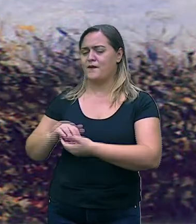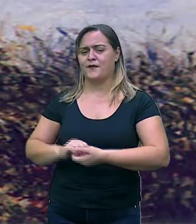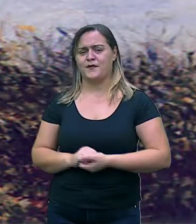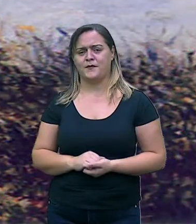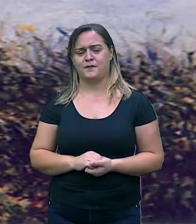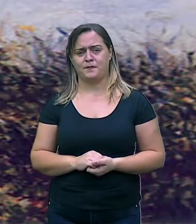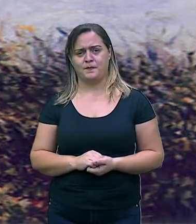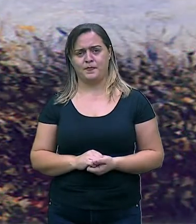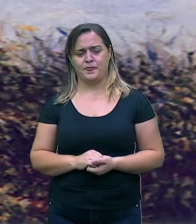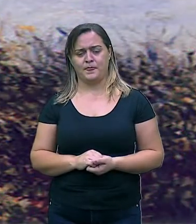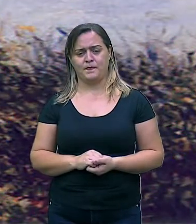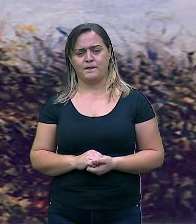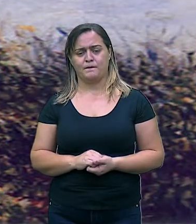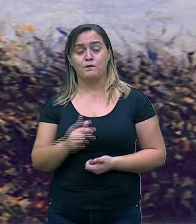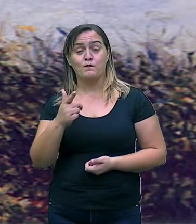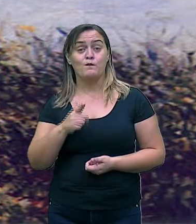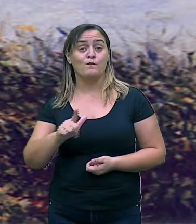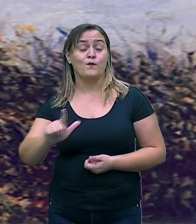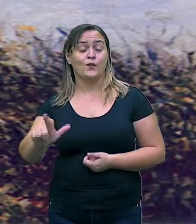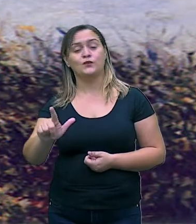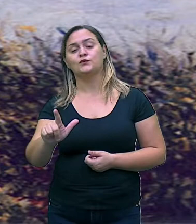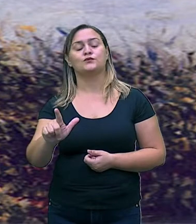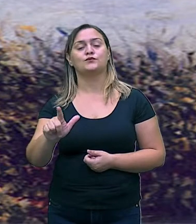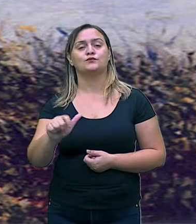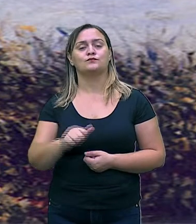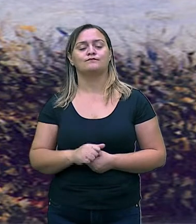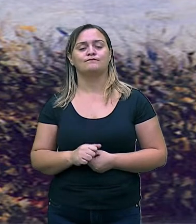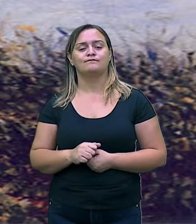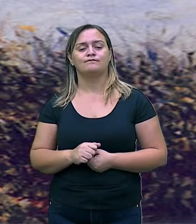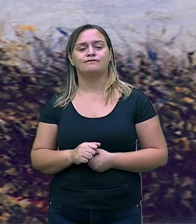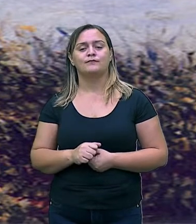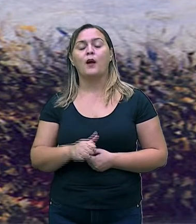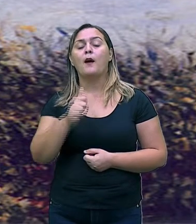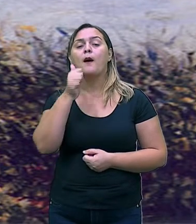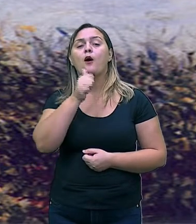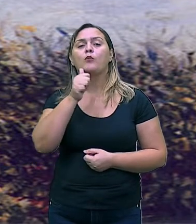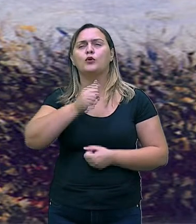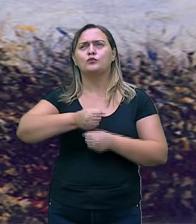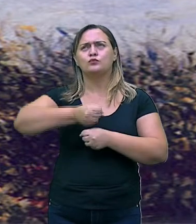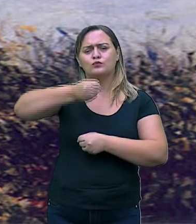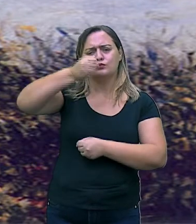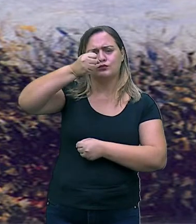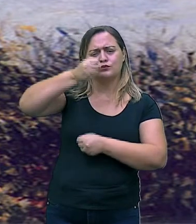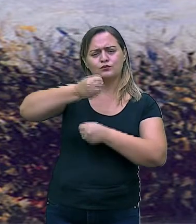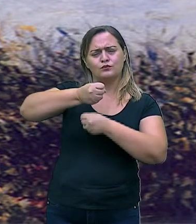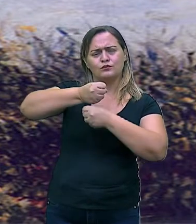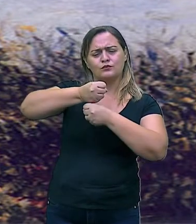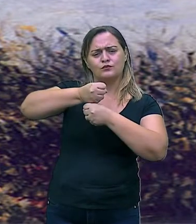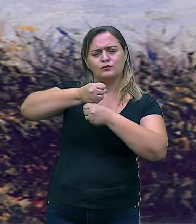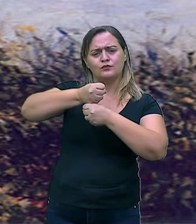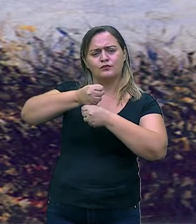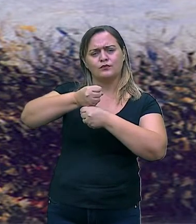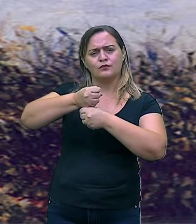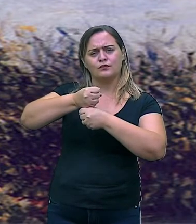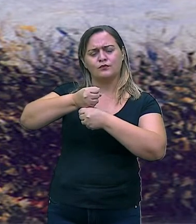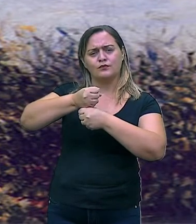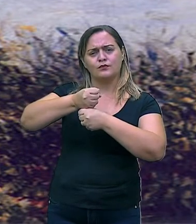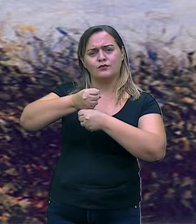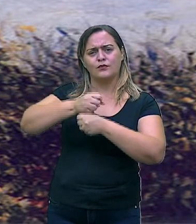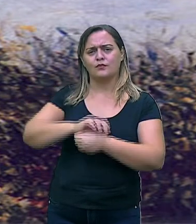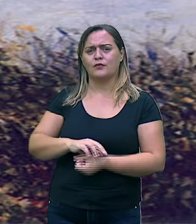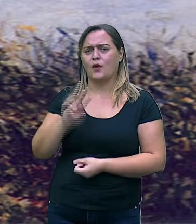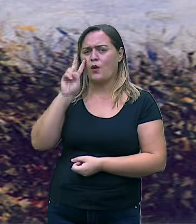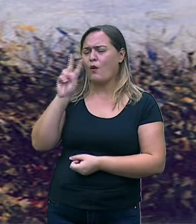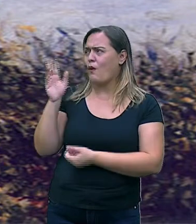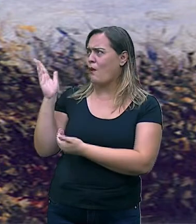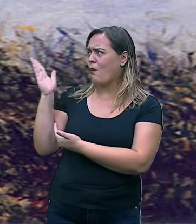Agora nós já vamos passar para um outro quadro de Monet, que é a mulher com a sombrinha. Observe a técnica do artista e observe a